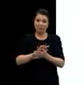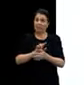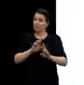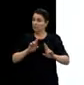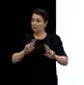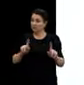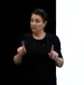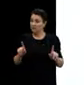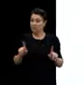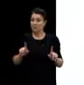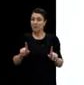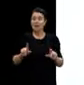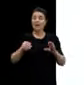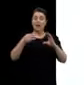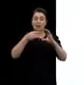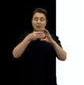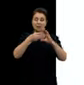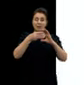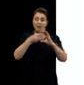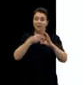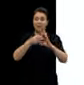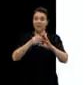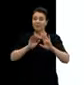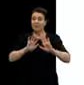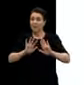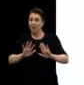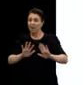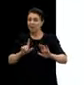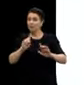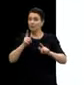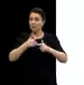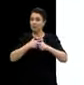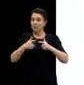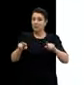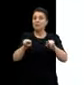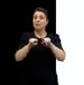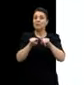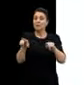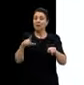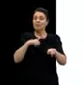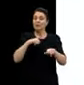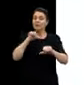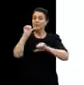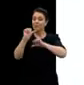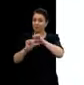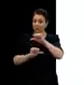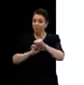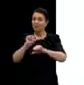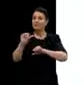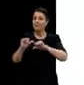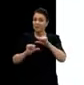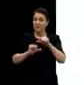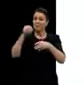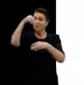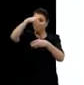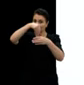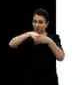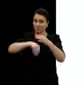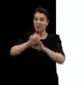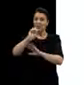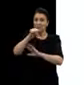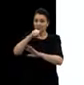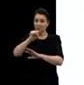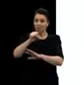diferentes. Então, a célula aqui, ela está parada, ela não está se dividindo, mas ela está numa intensa atividade que